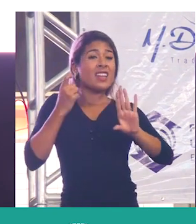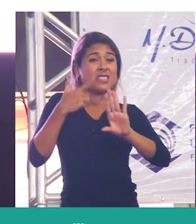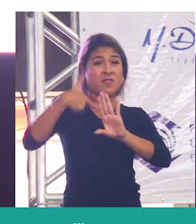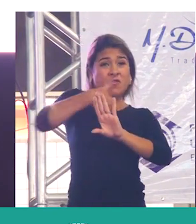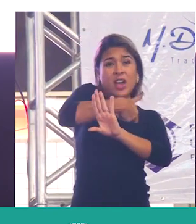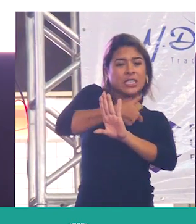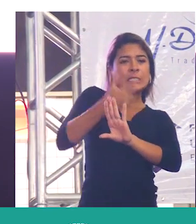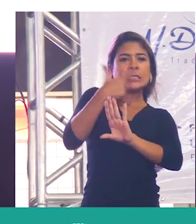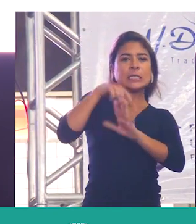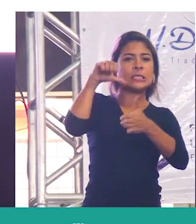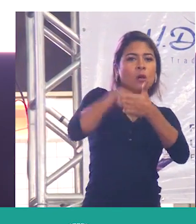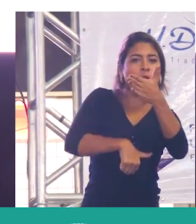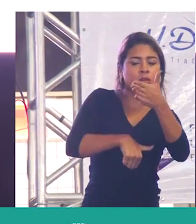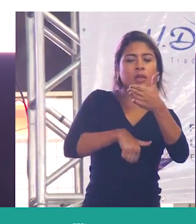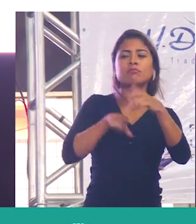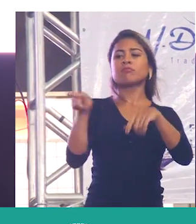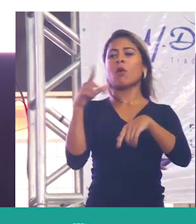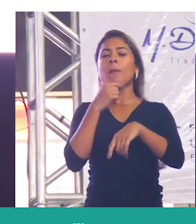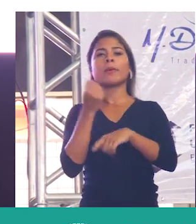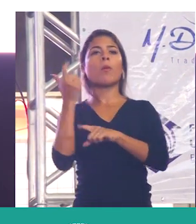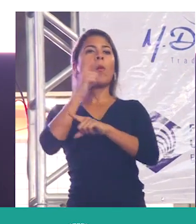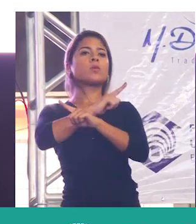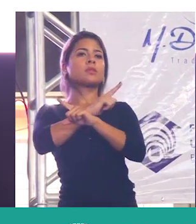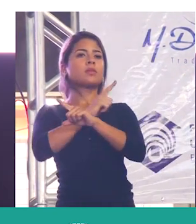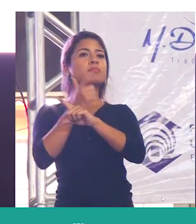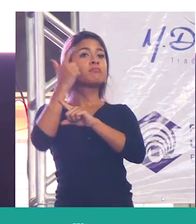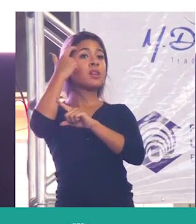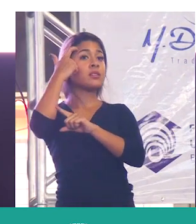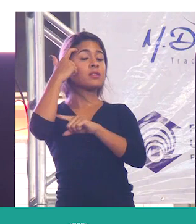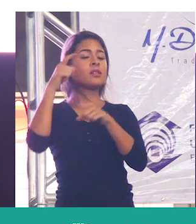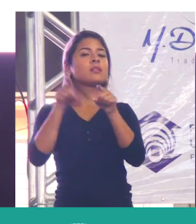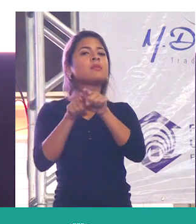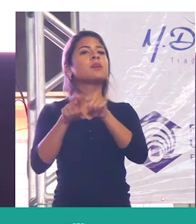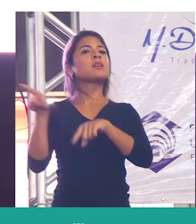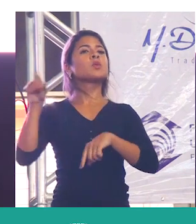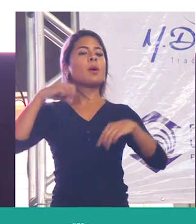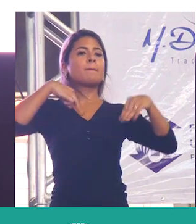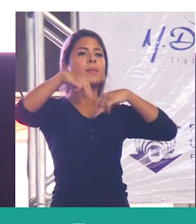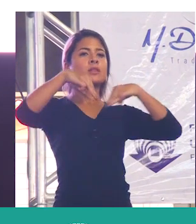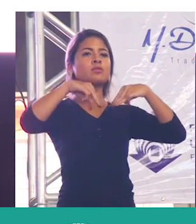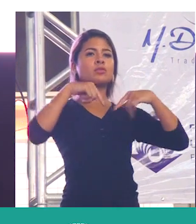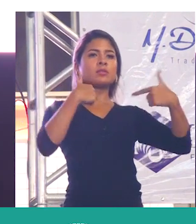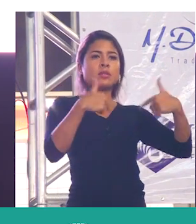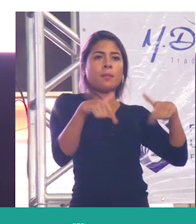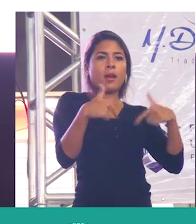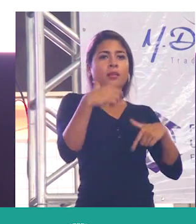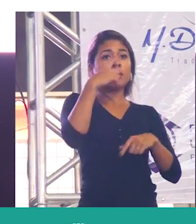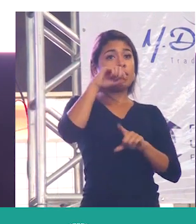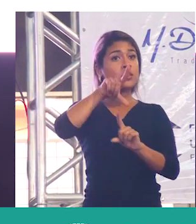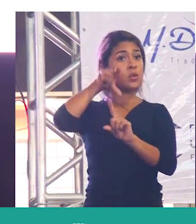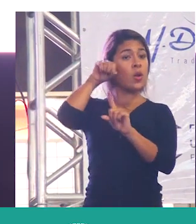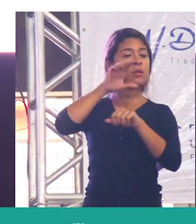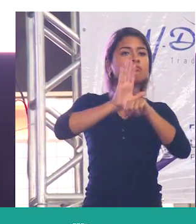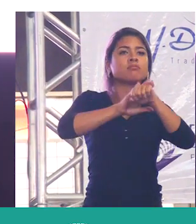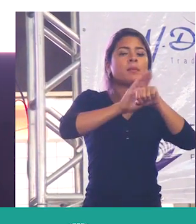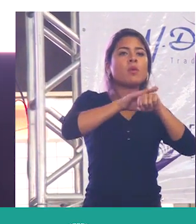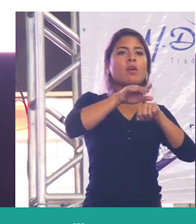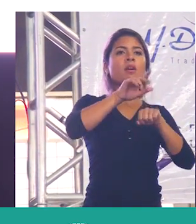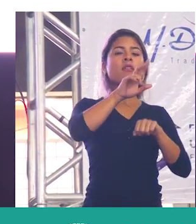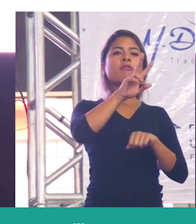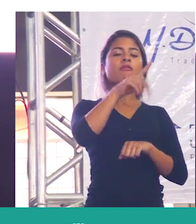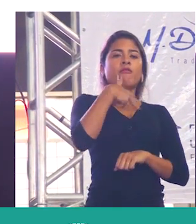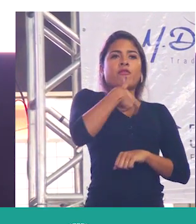aqui, ele foi ministro do Trabalho do Vargas, no segundo governo